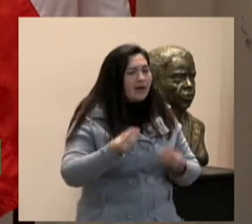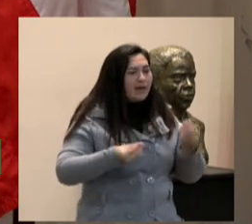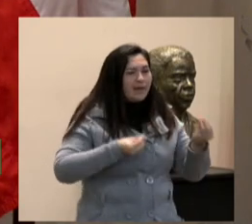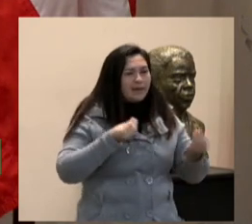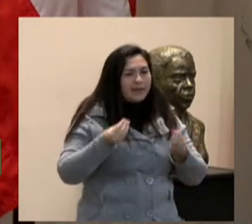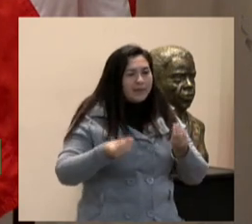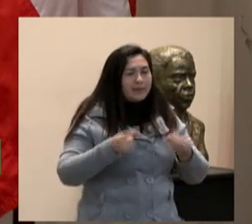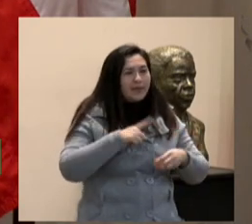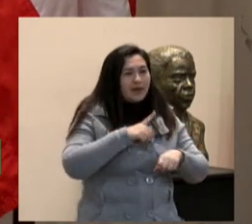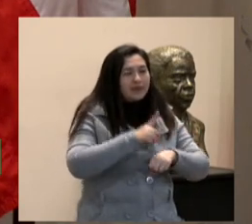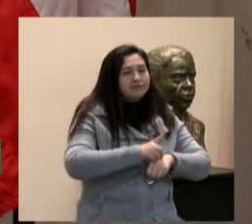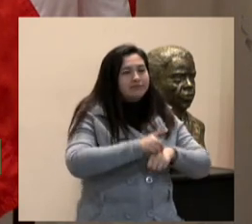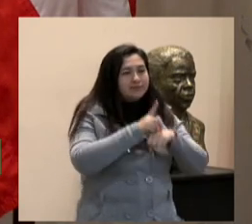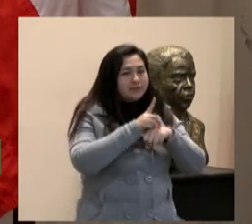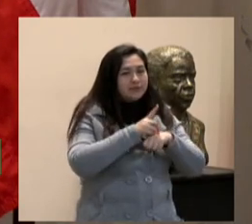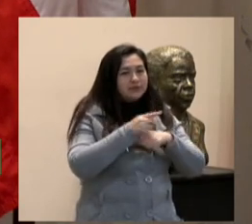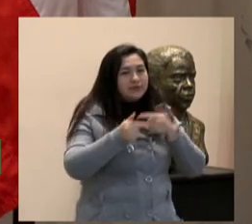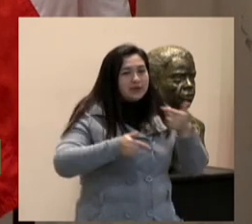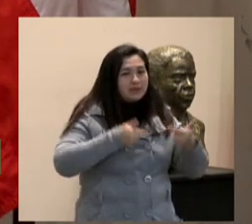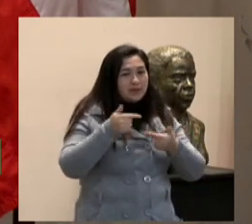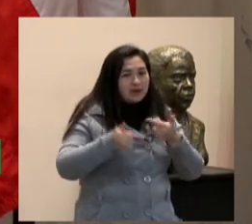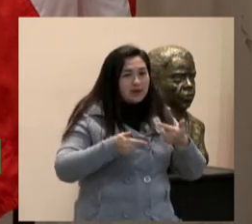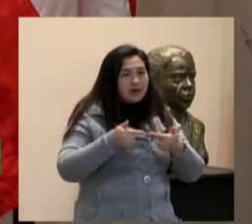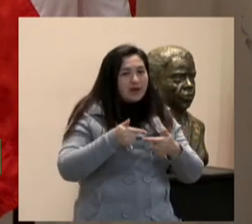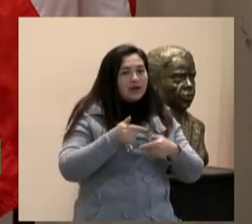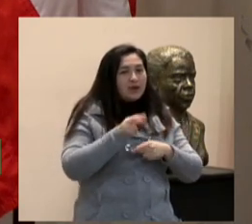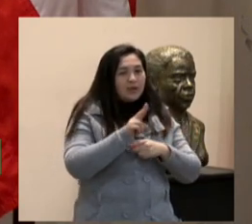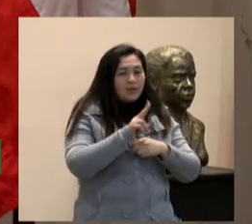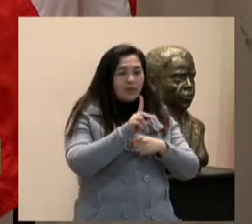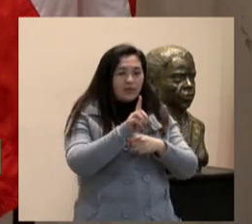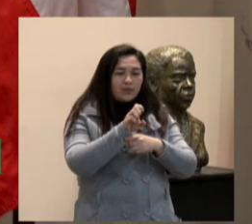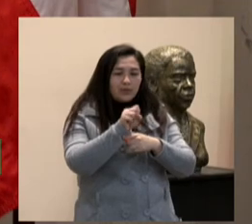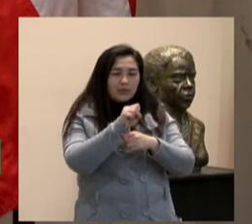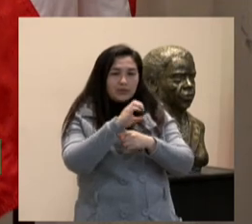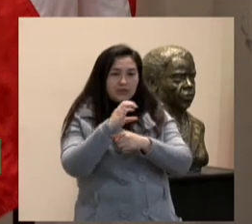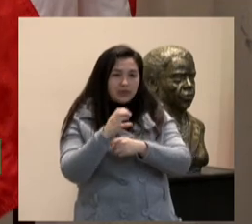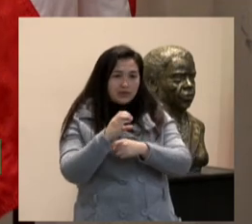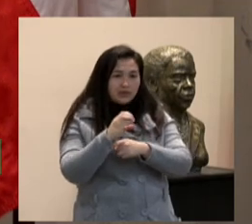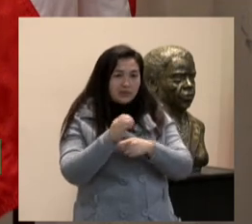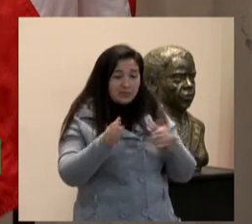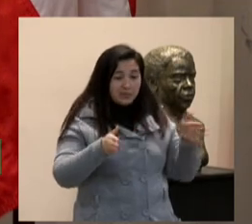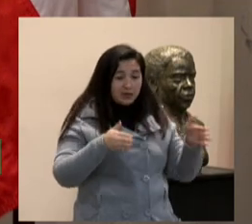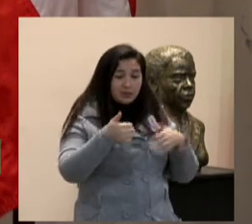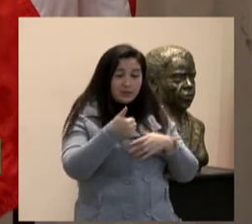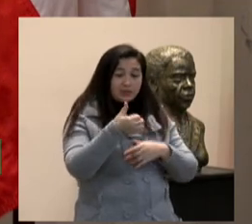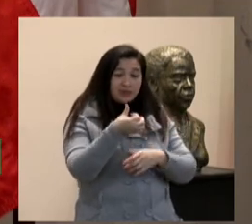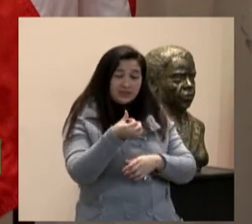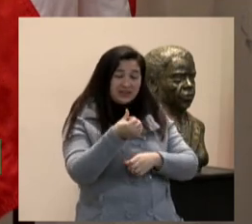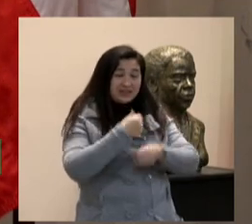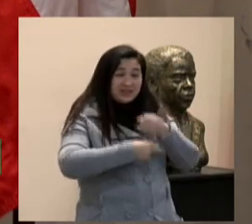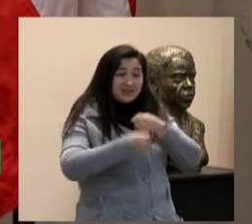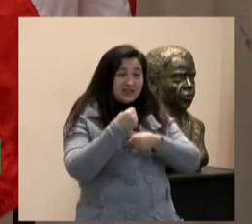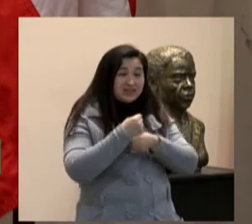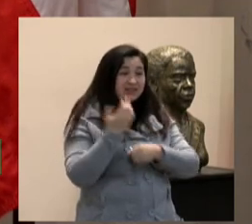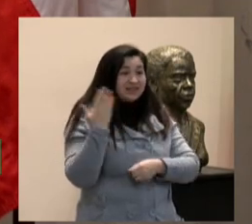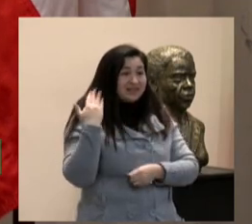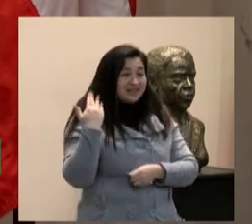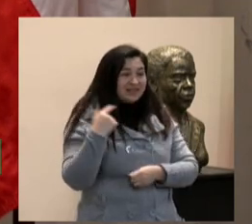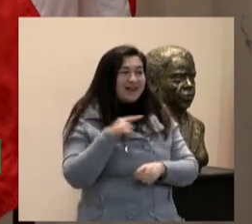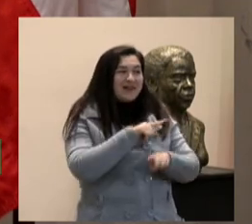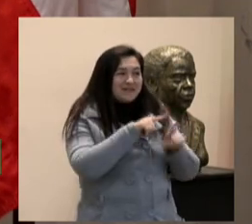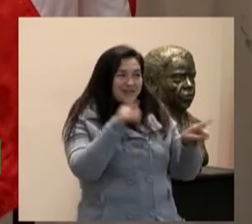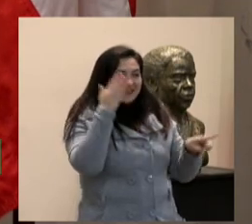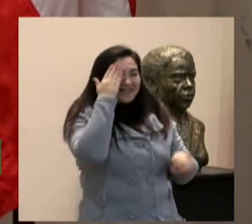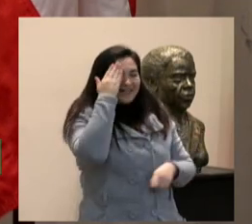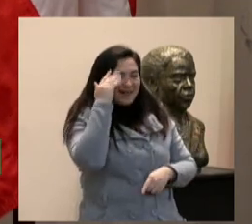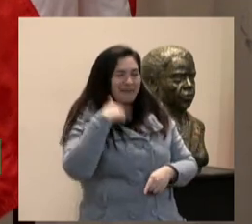mestrado e doutorado, eu trabalhei na UDESC durante 16 anos. Isso já vai revelando algumas coisas, não